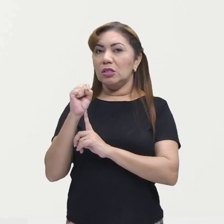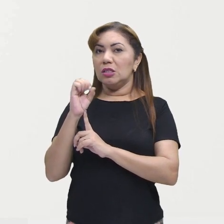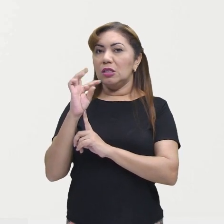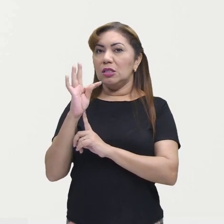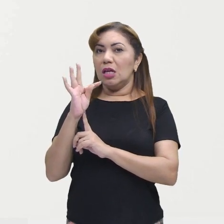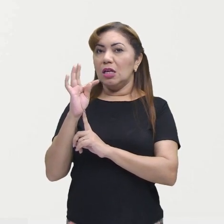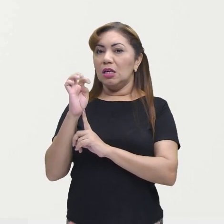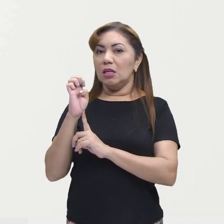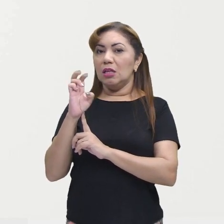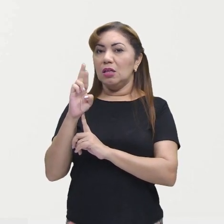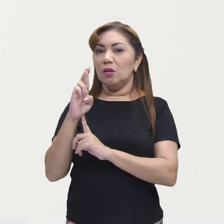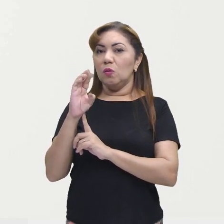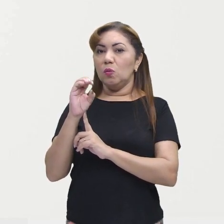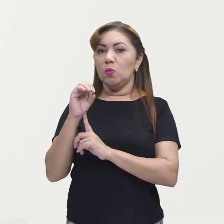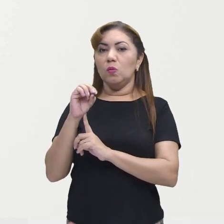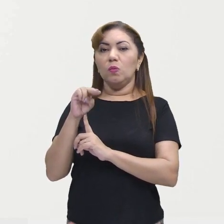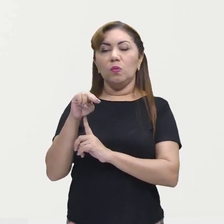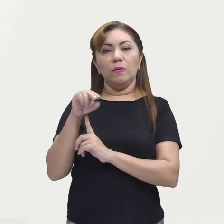nós